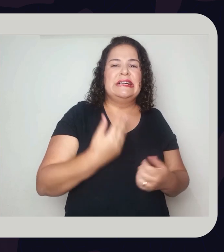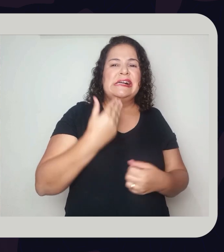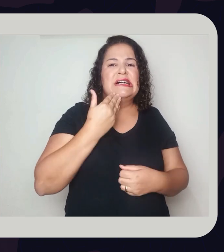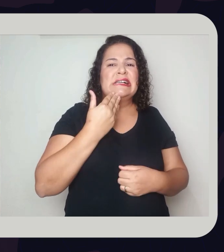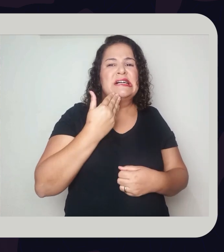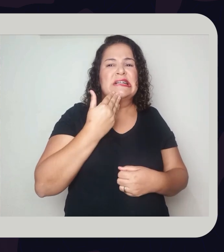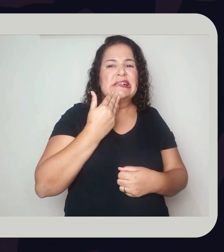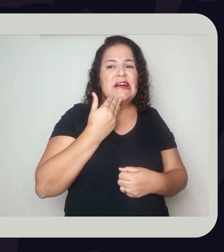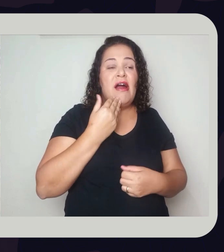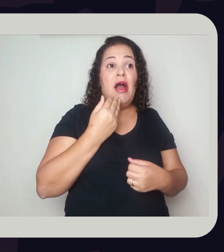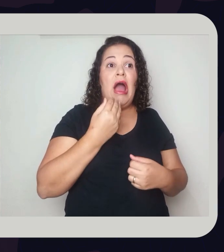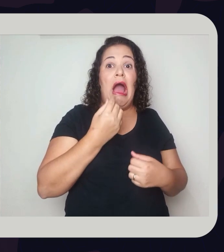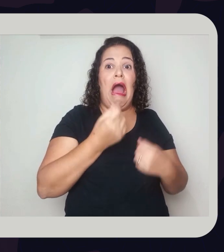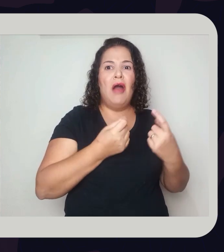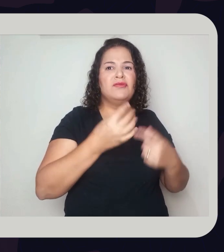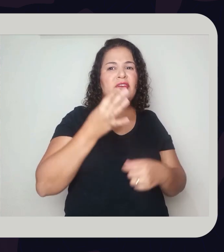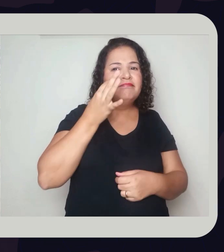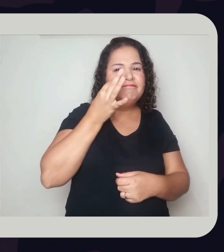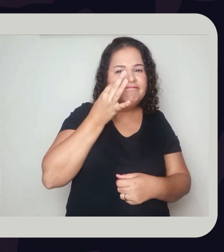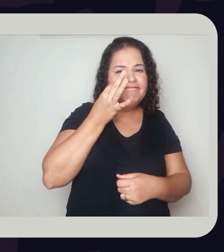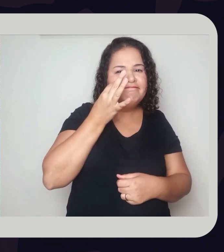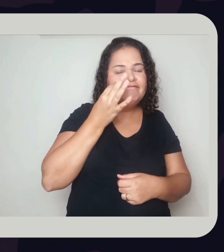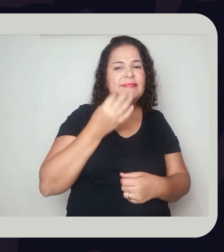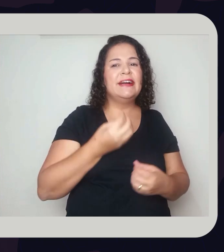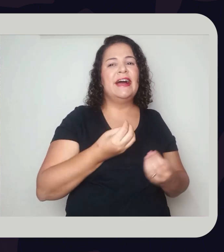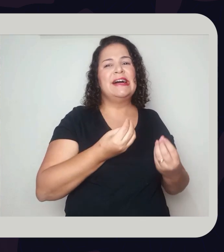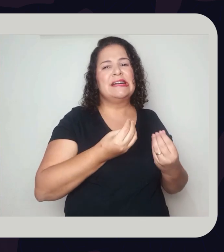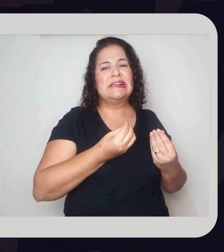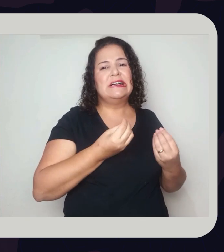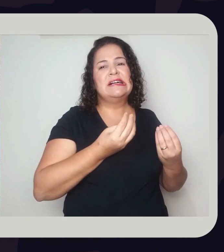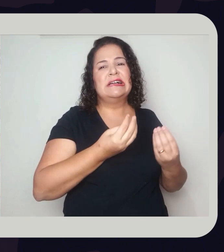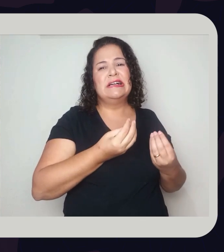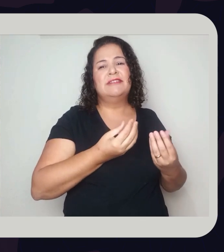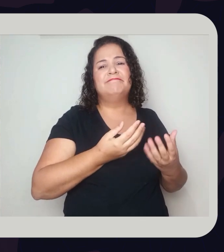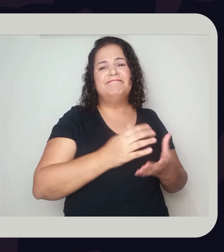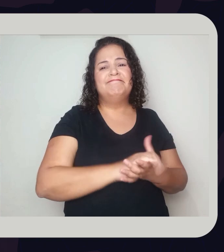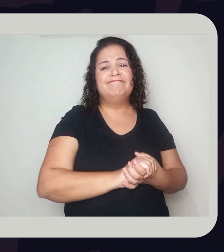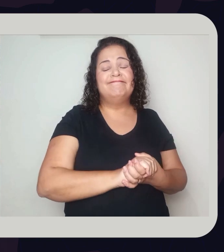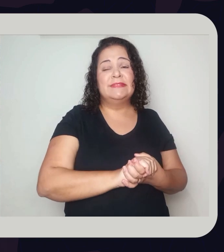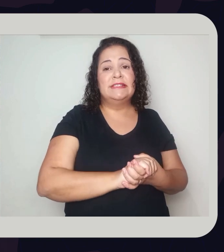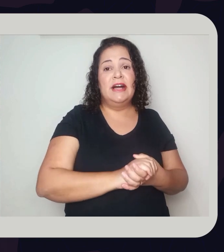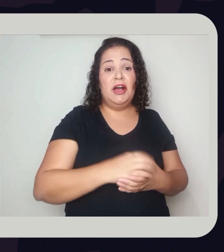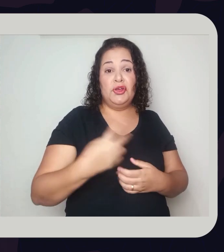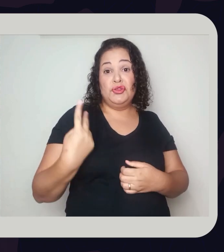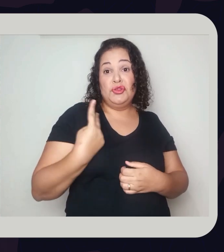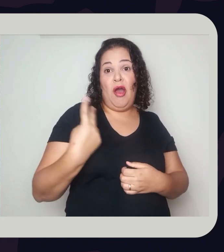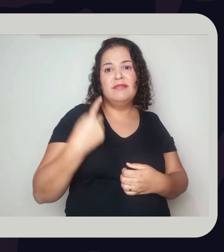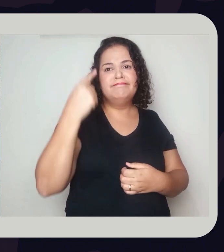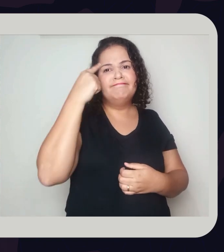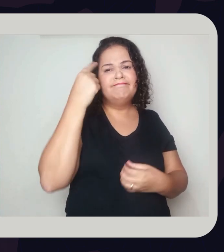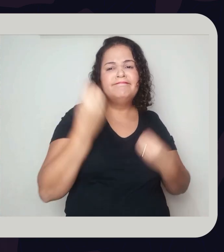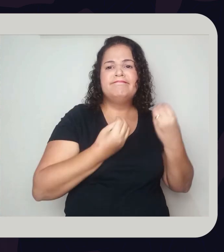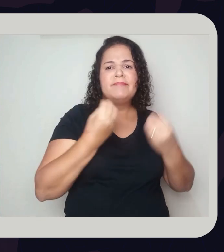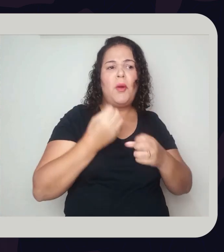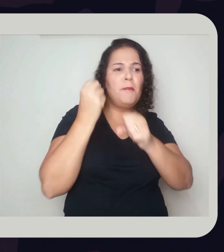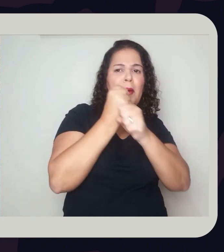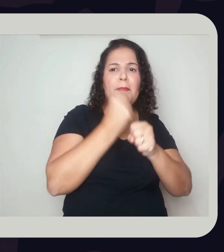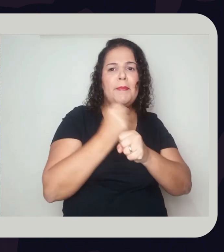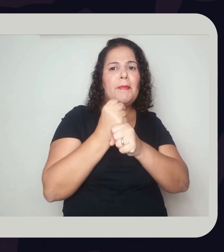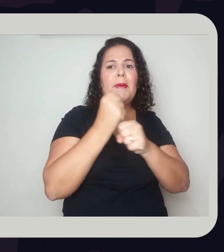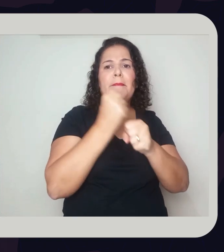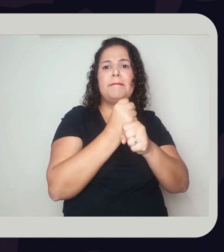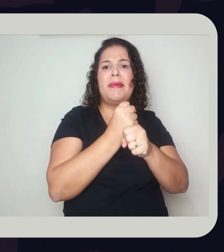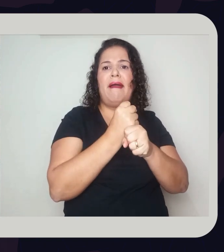cores, pelo menos os que eu tinha visitado até então eram dessa maneira, né? E aí a gente começou a pensar